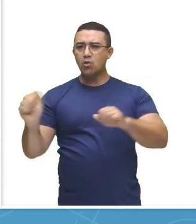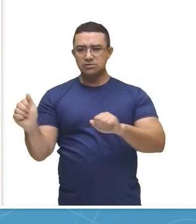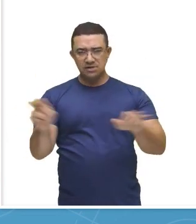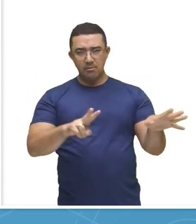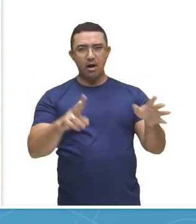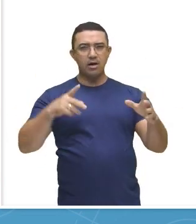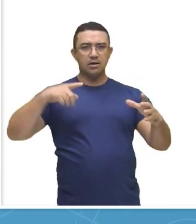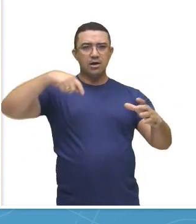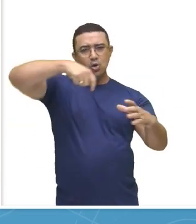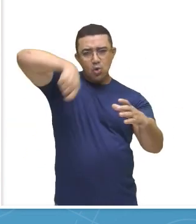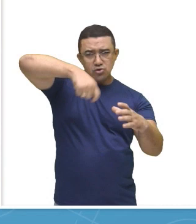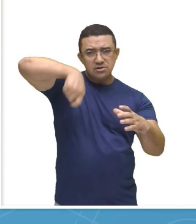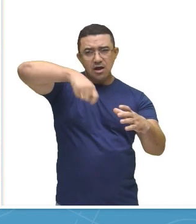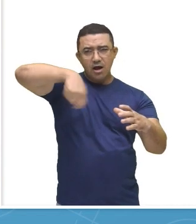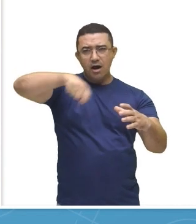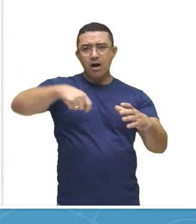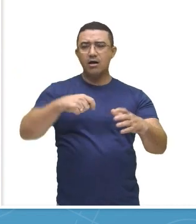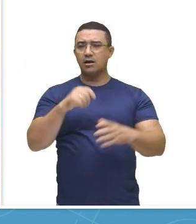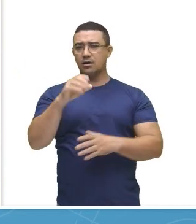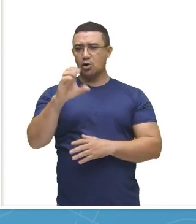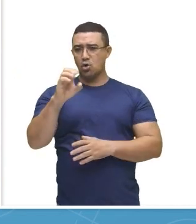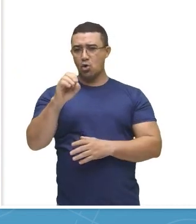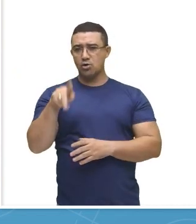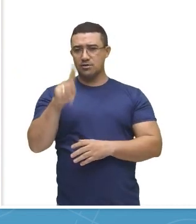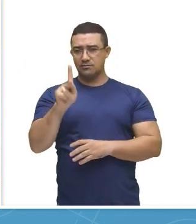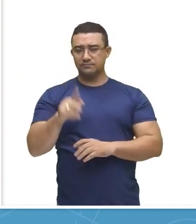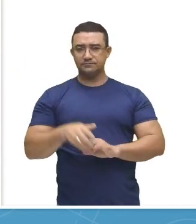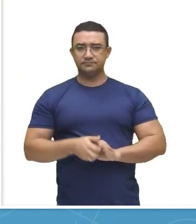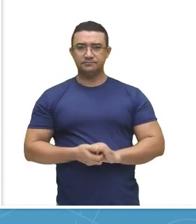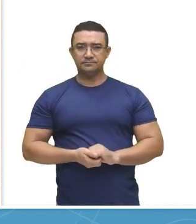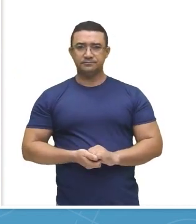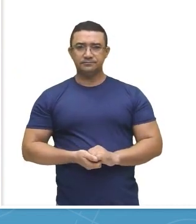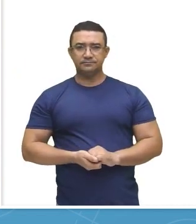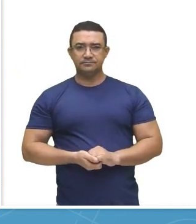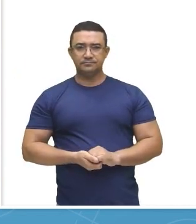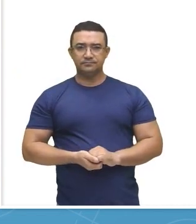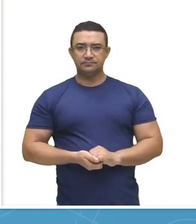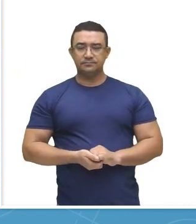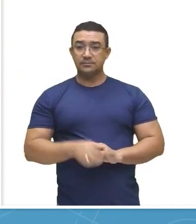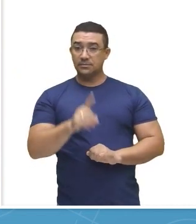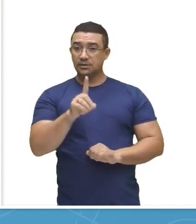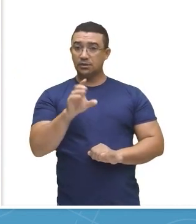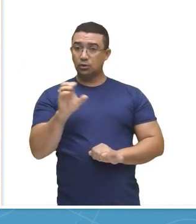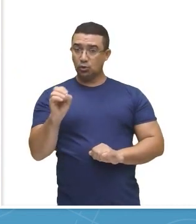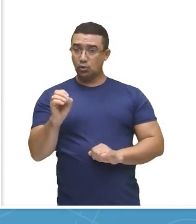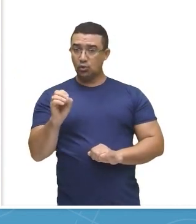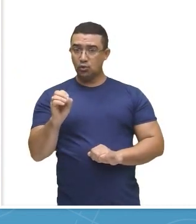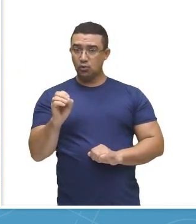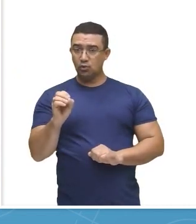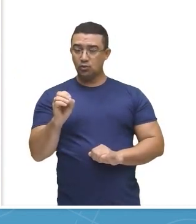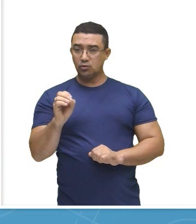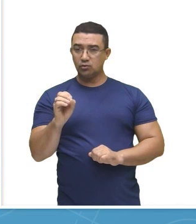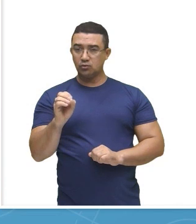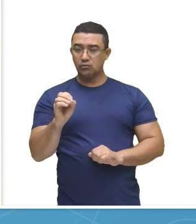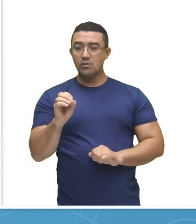cozinhar, certo? Next verb, próximo verbo. Do, fazer.